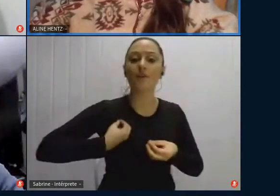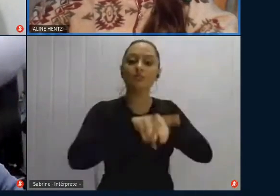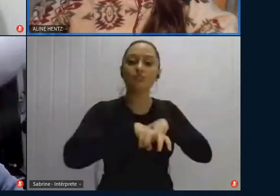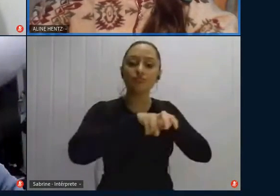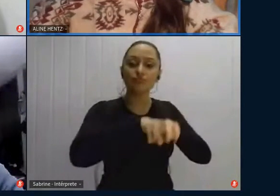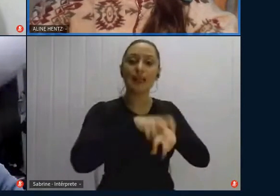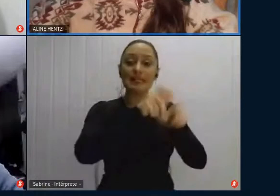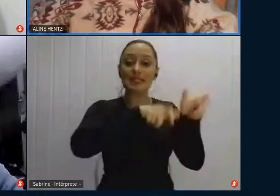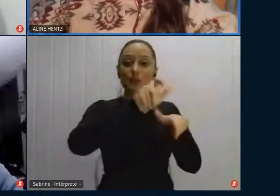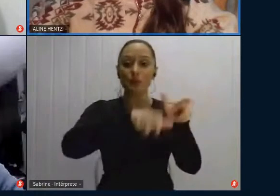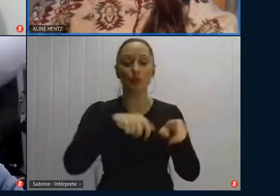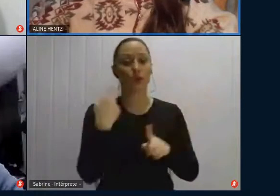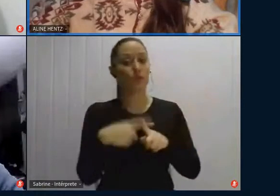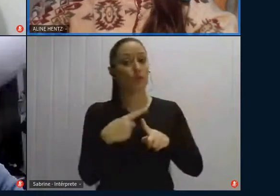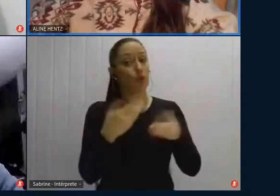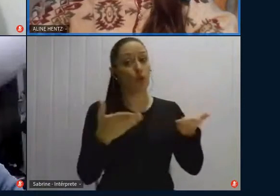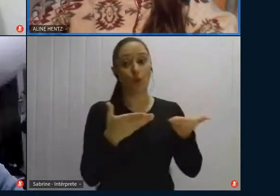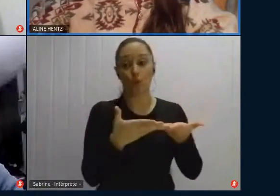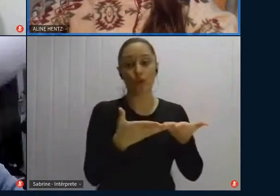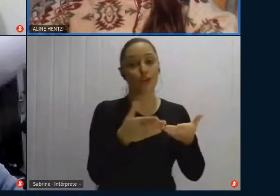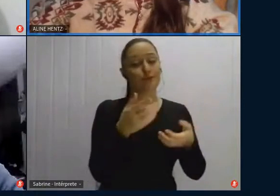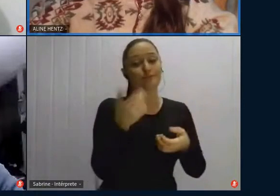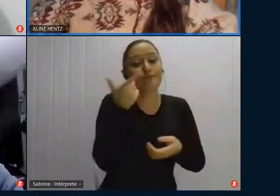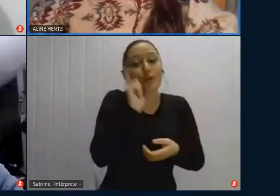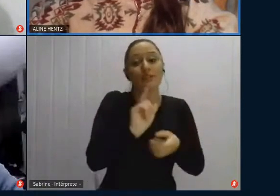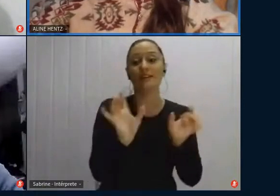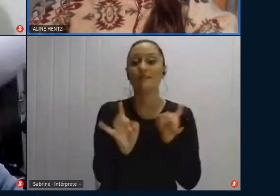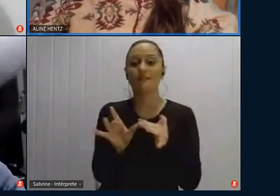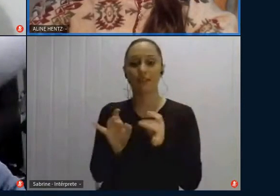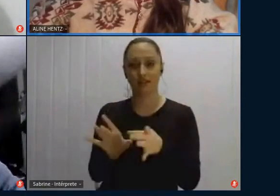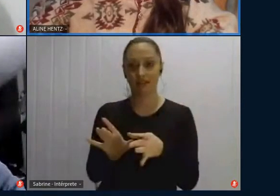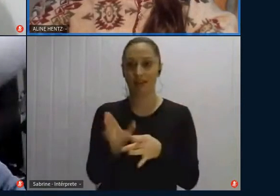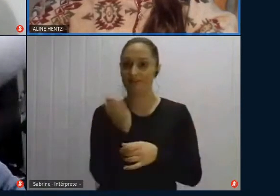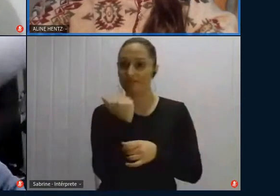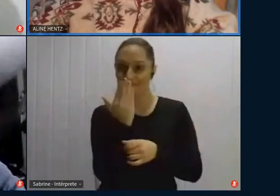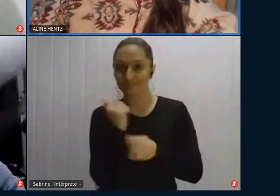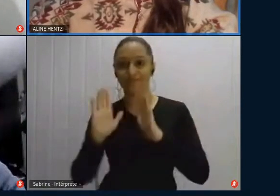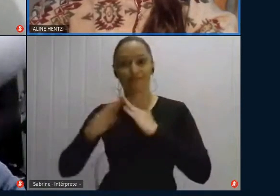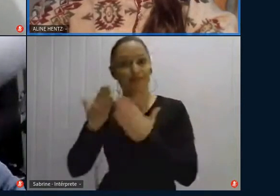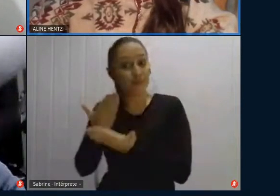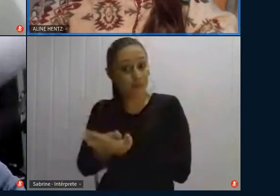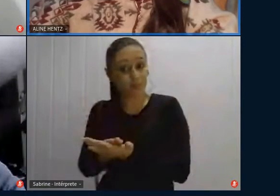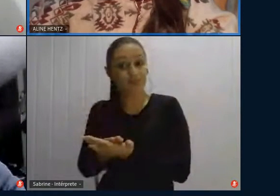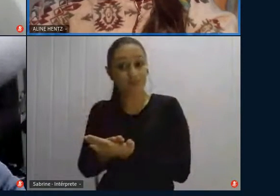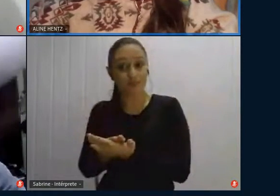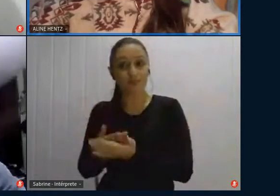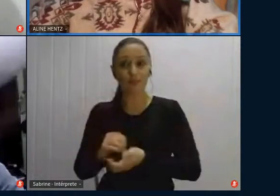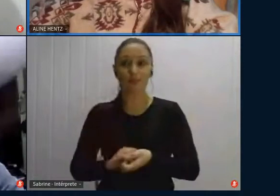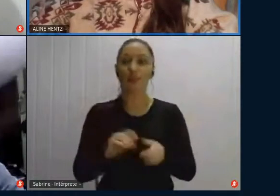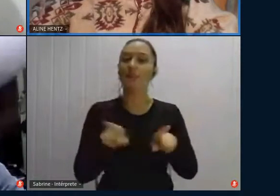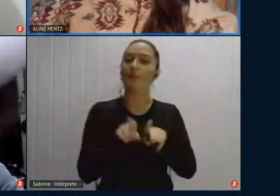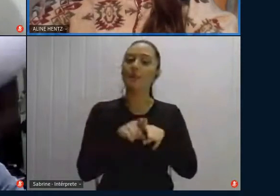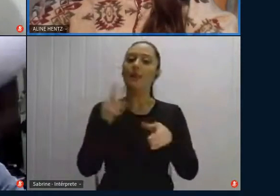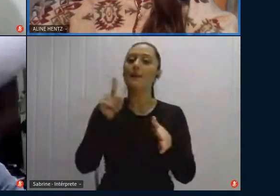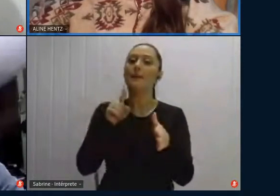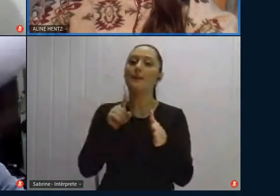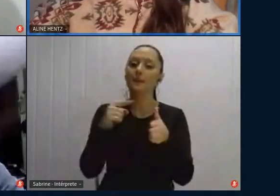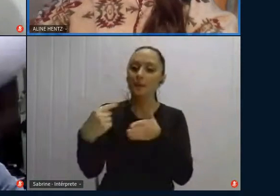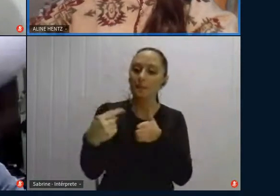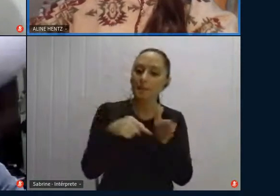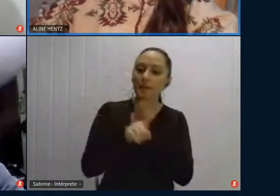fornecendo a merenda escolar e enfim, as refeições. Perguntaram sobre a nossa cesta